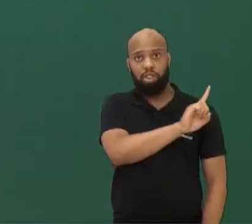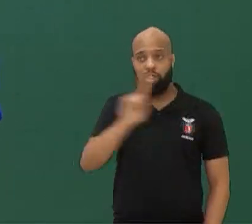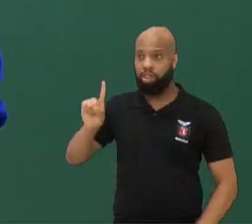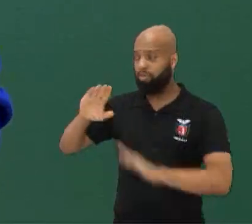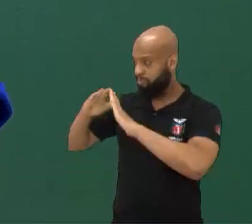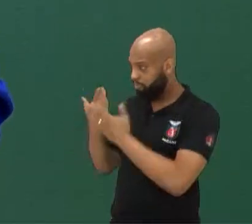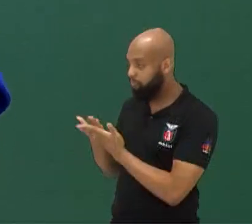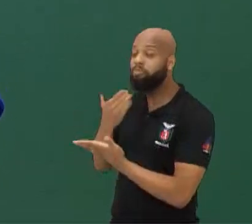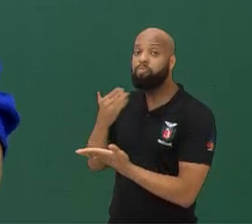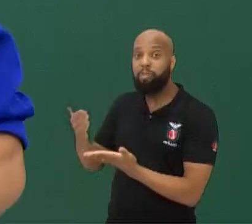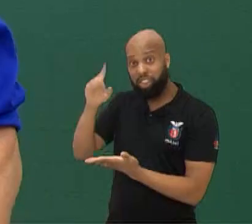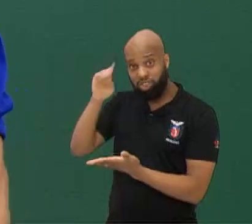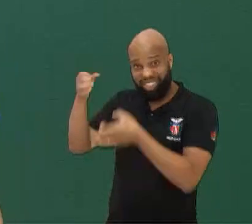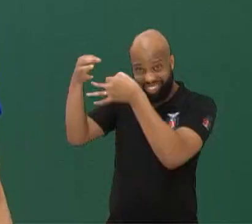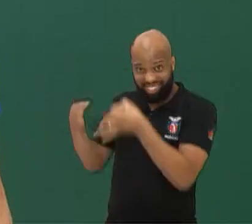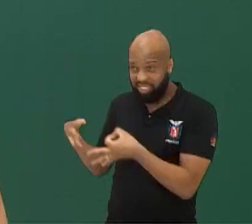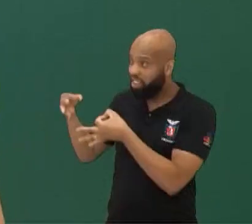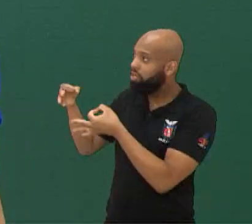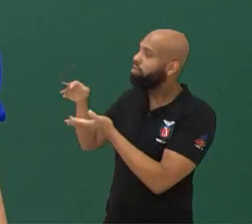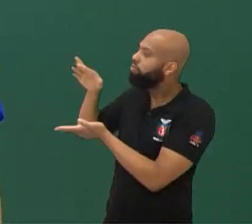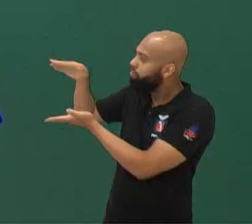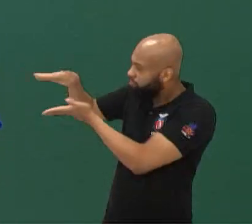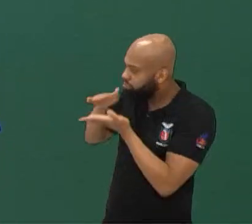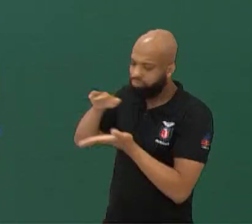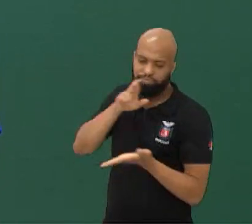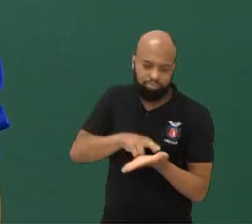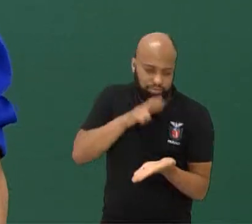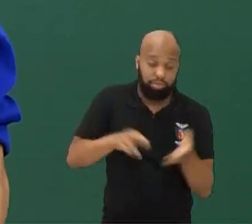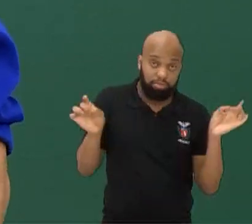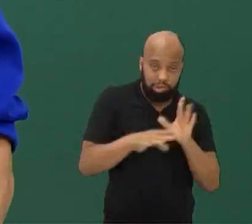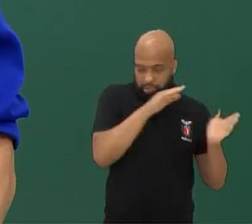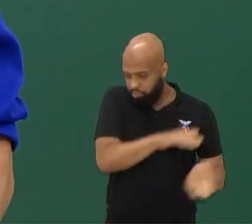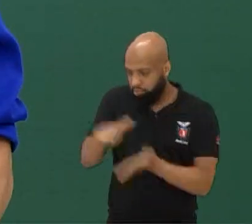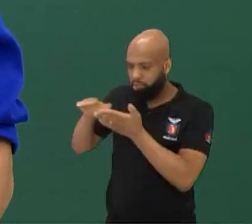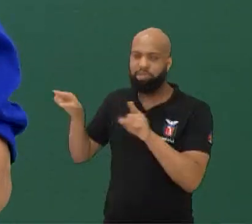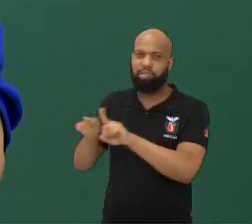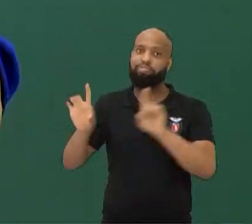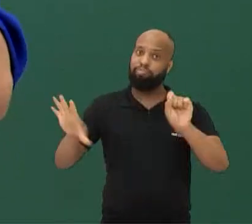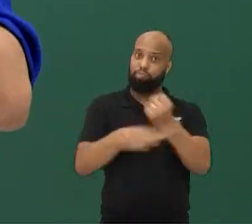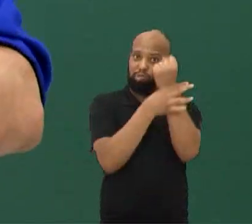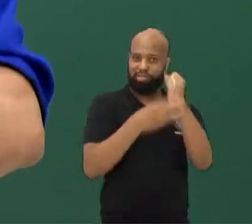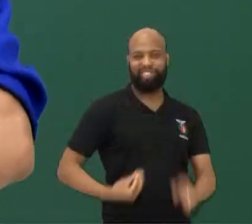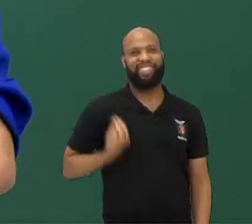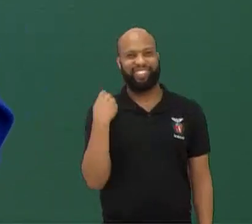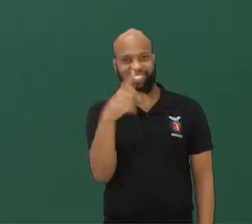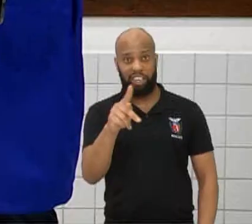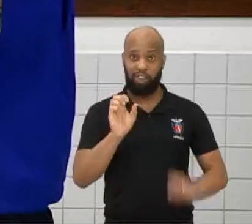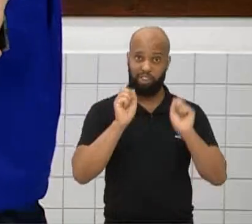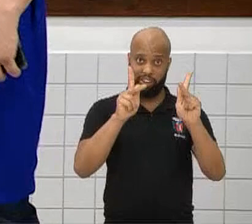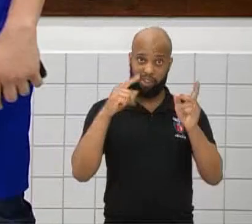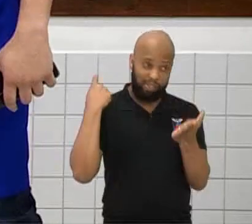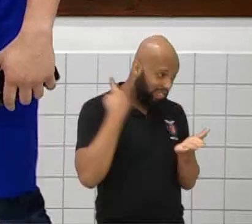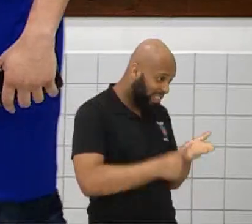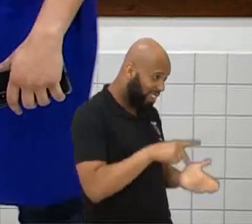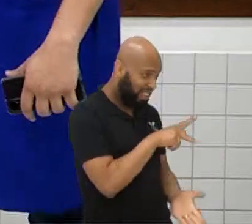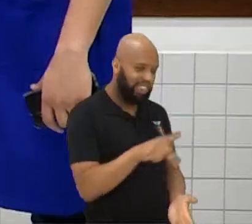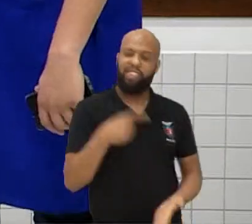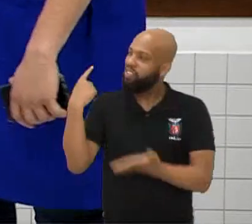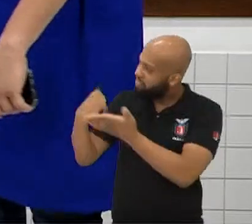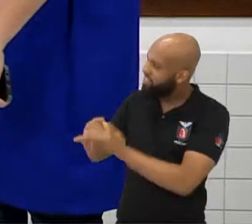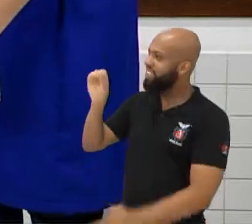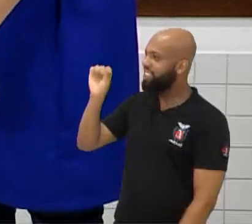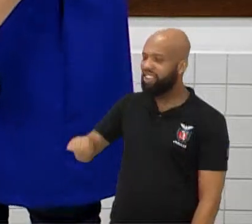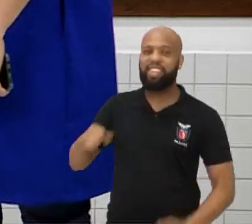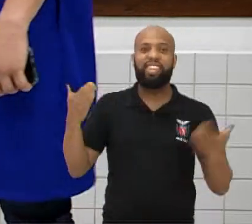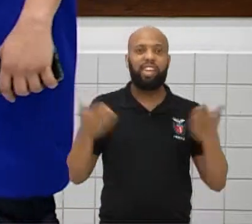a sua escola e devolver o kit respondido, garantindo sua presença e a sua avaliação. Combinado, Rodrigo? Combinado!